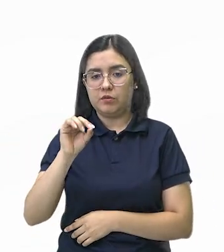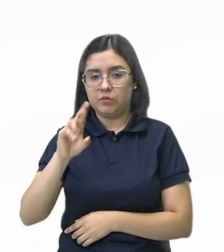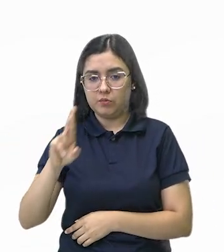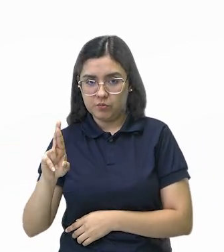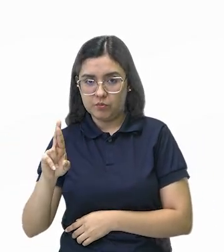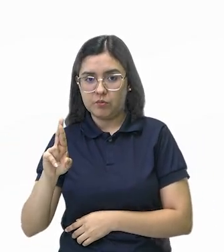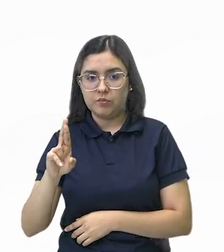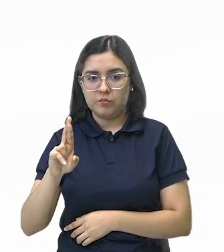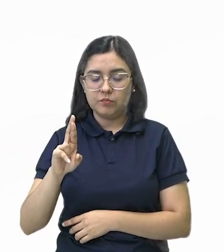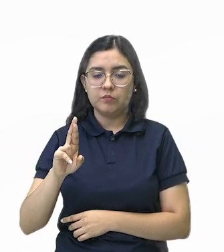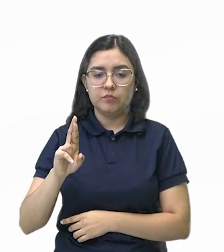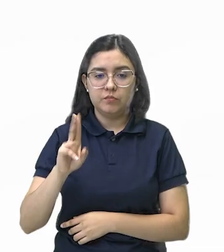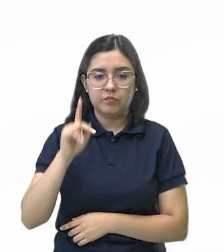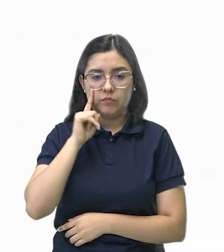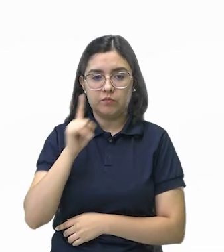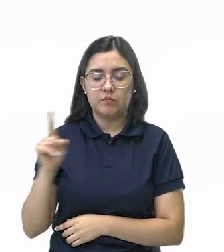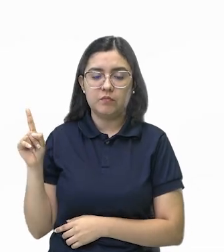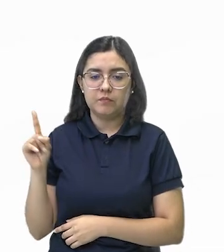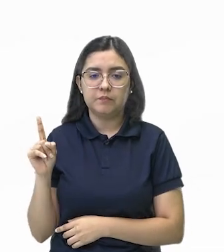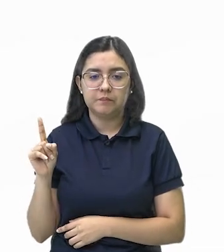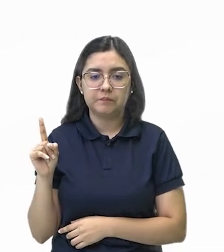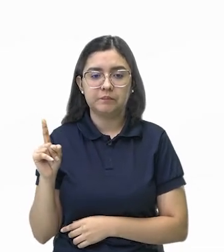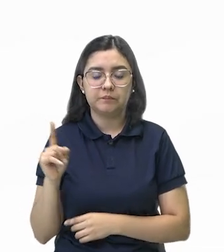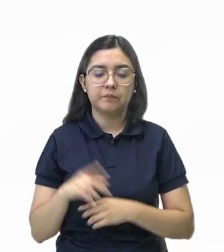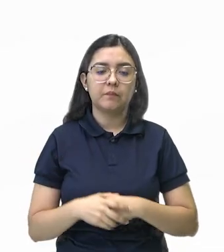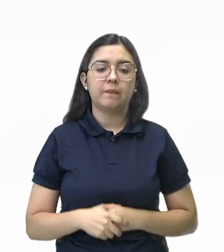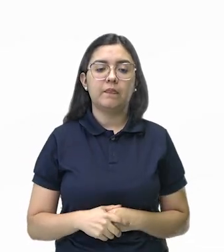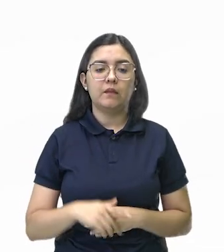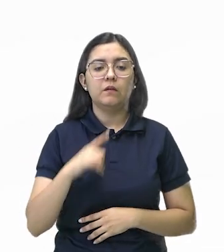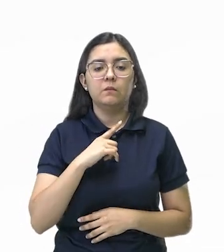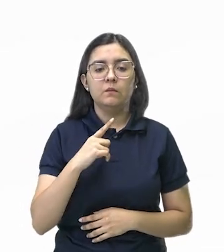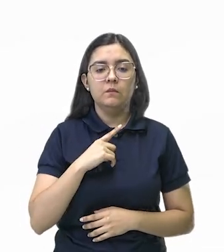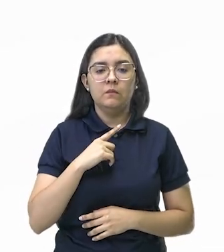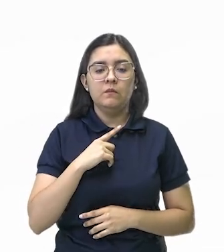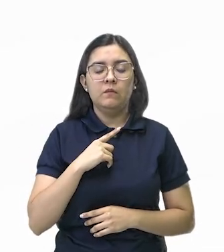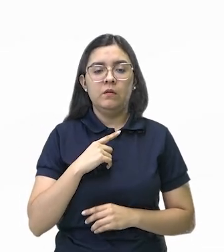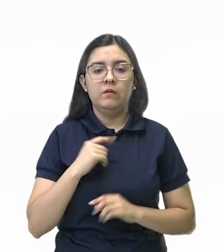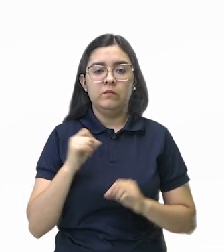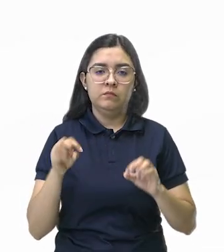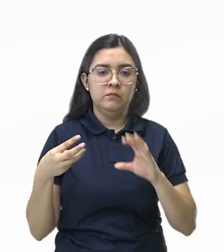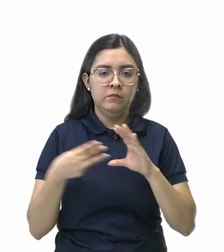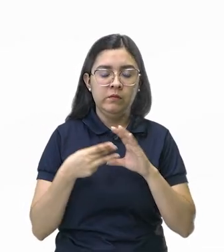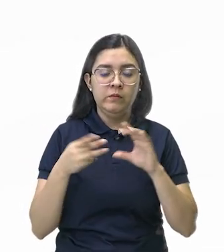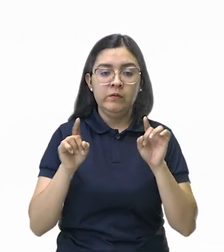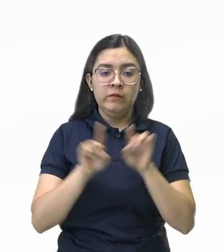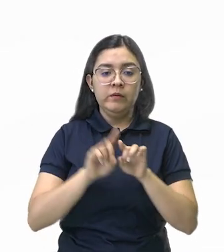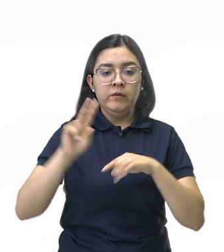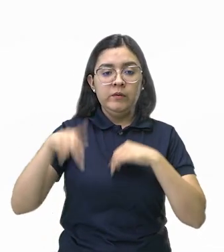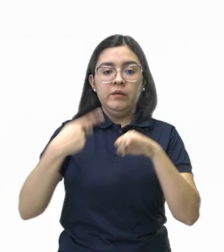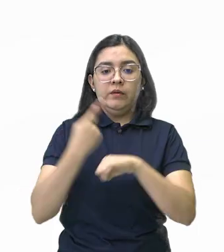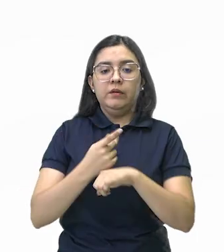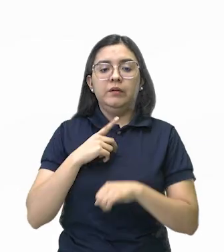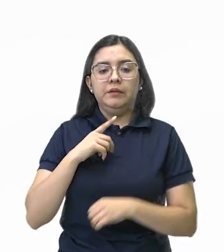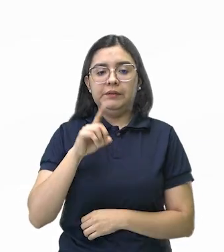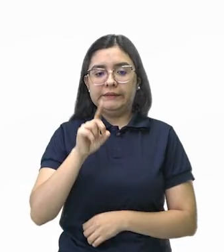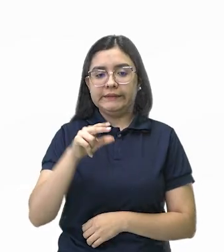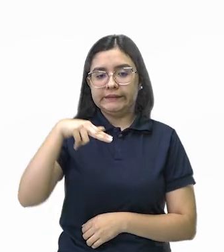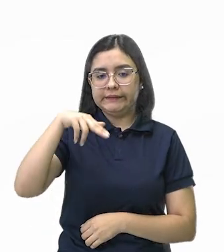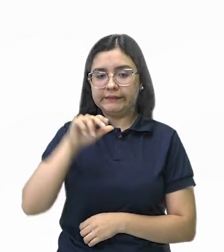genético vetor, ou seja, aquele que vai transportar esse gene para dentro de um organismo, e aí você tem um